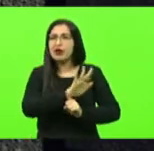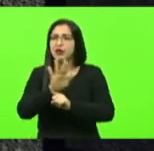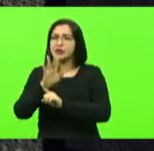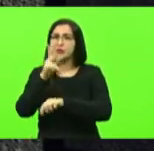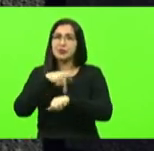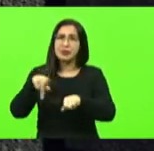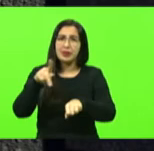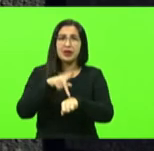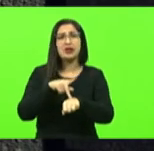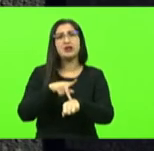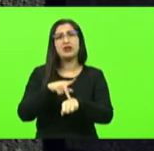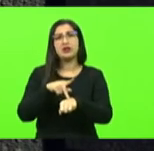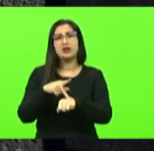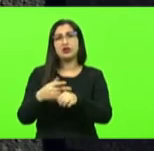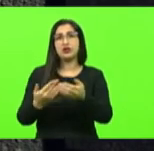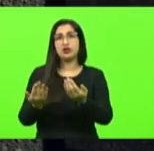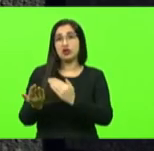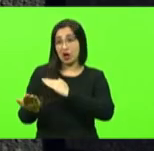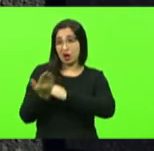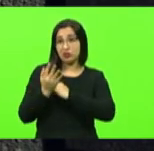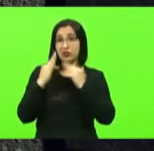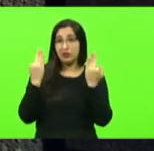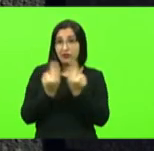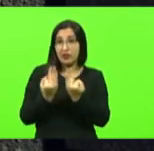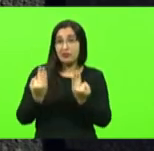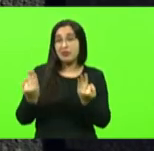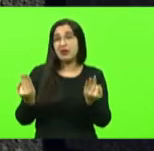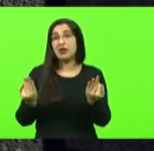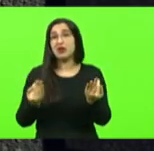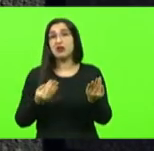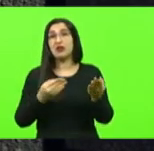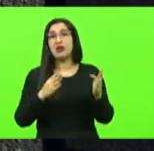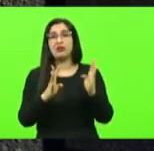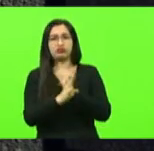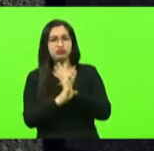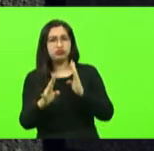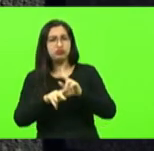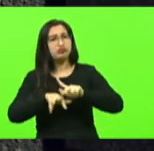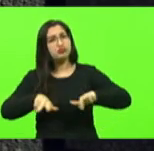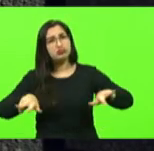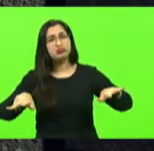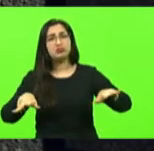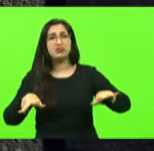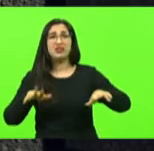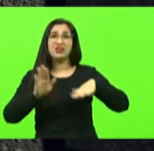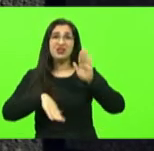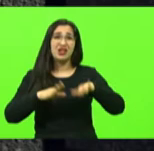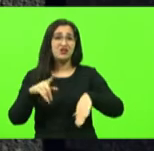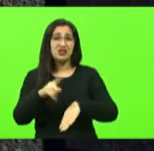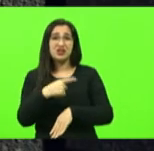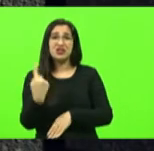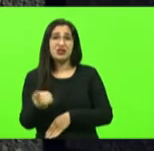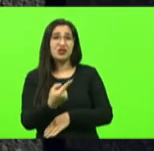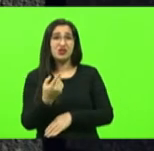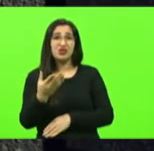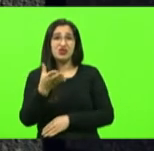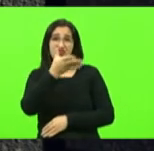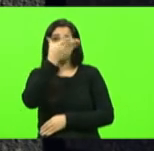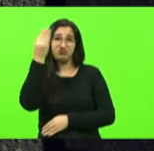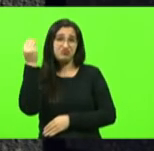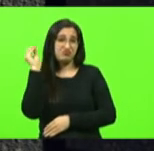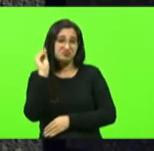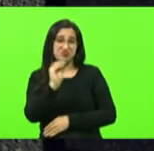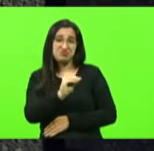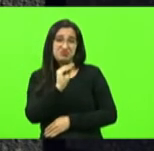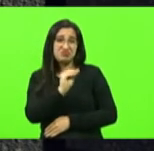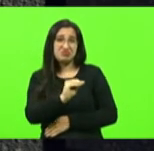de sobreviver, para a cidade também ter comida. E muitas vezes a gente está sendo esquecido por poder